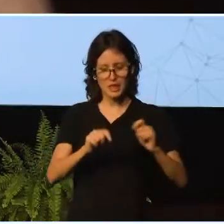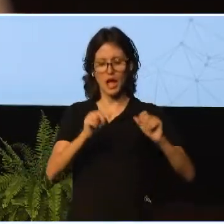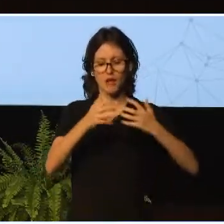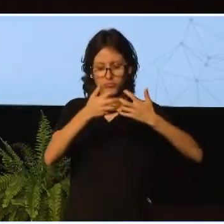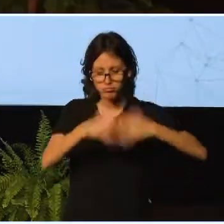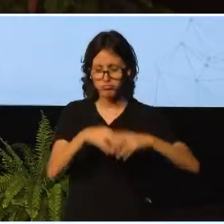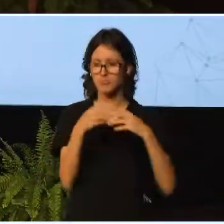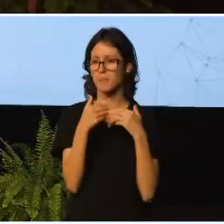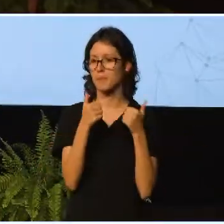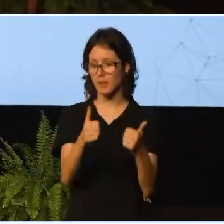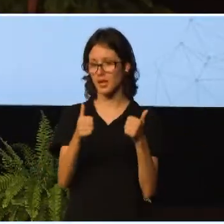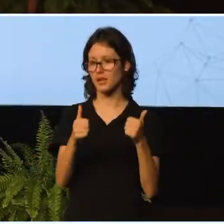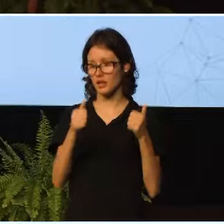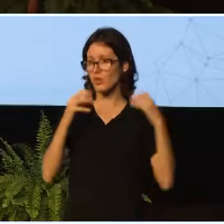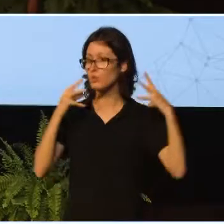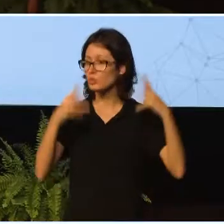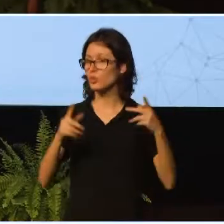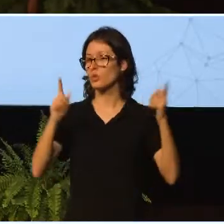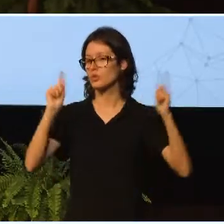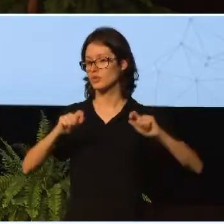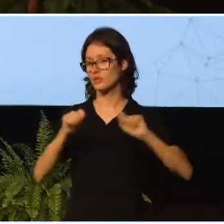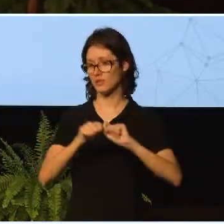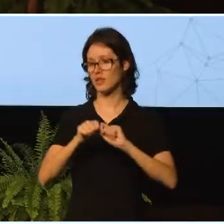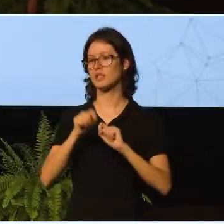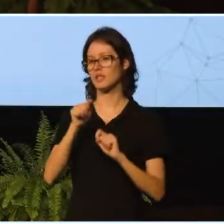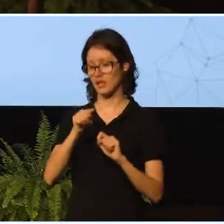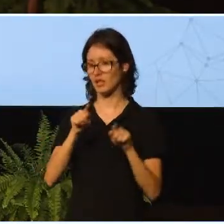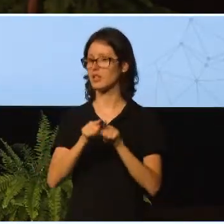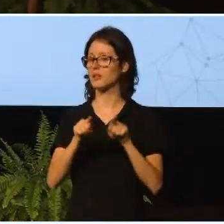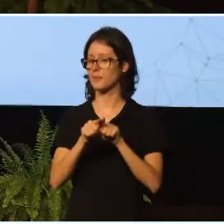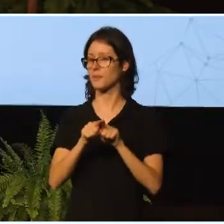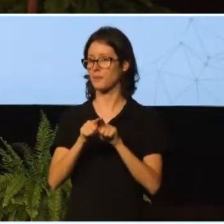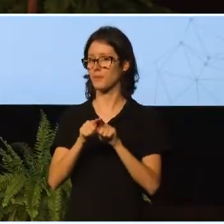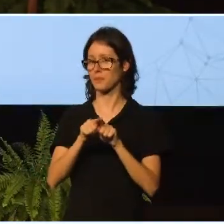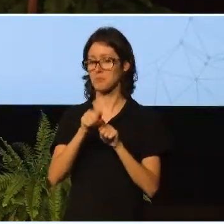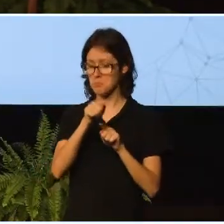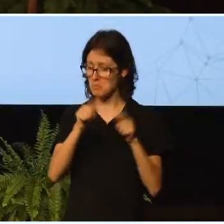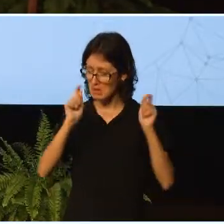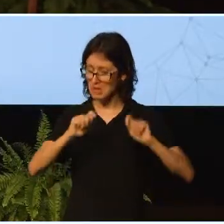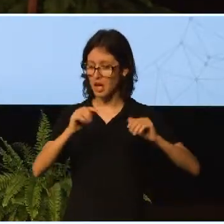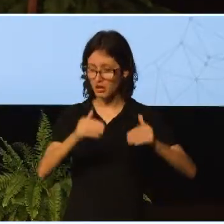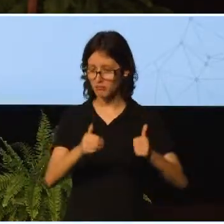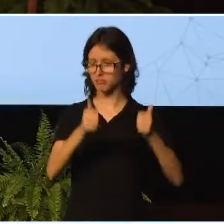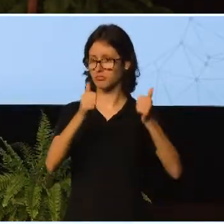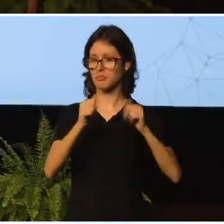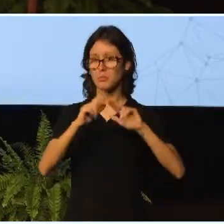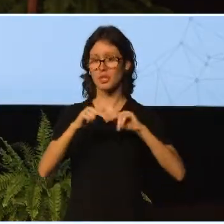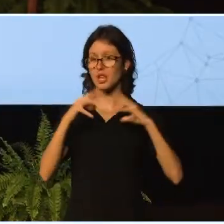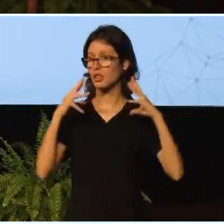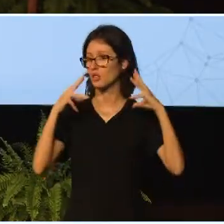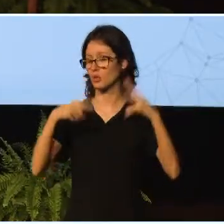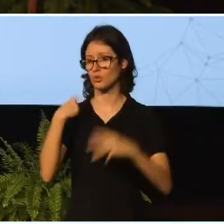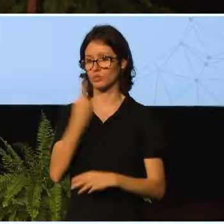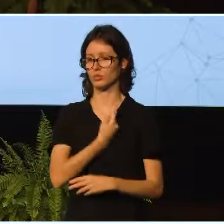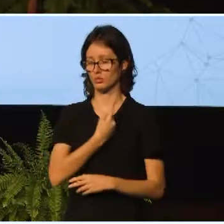bem. Então, todos podem fazer isso. O SUS pode funcionar bem e é de todos.